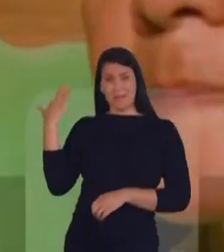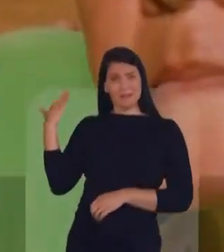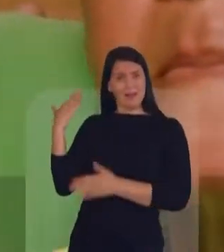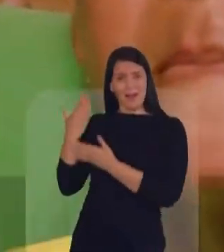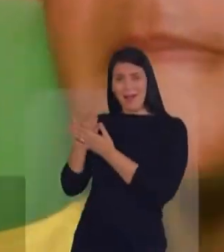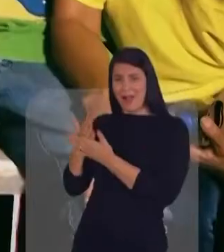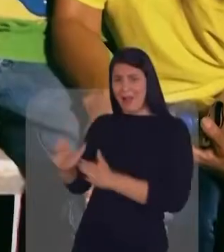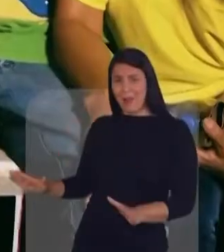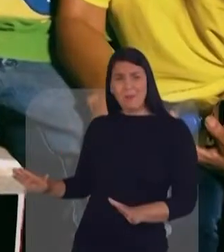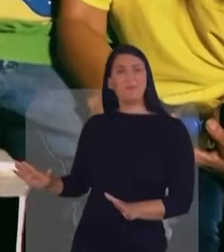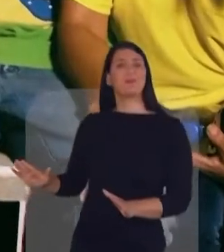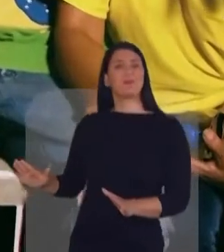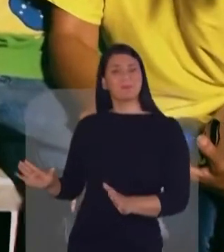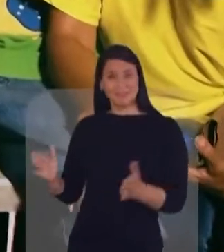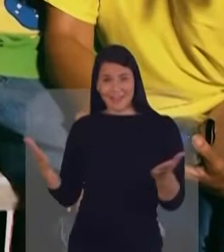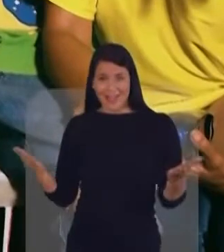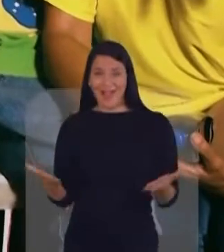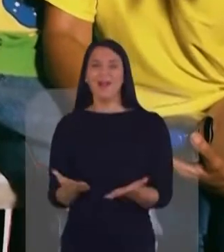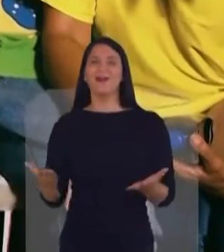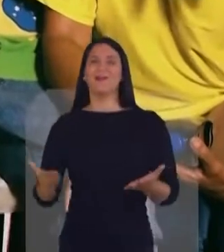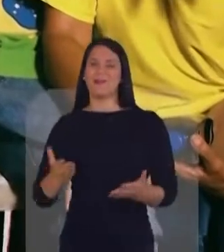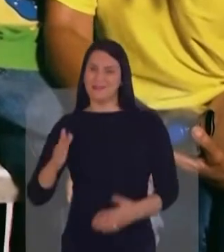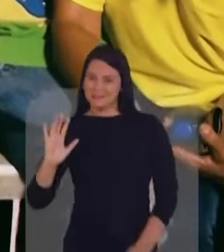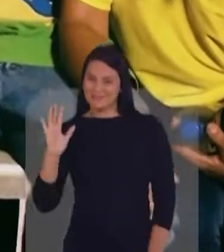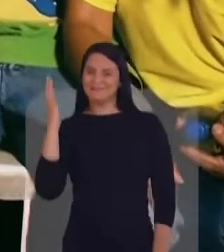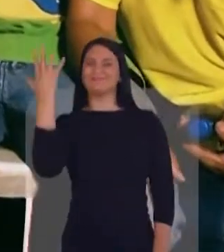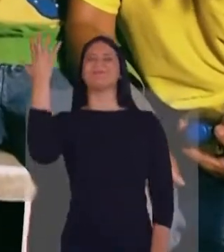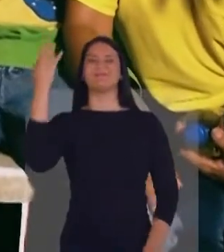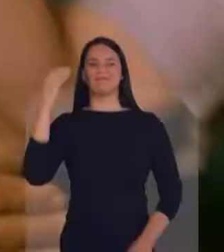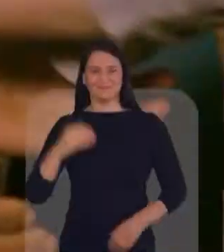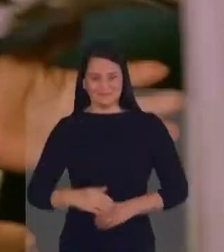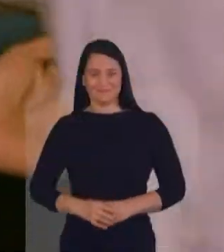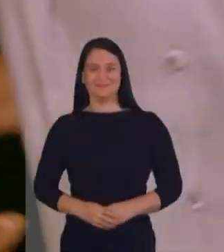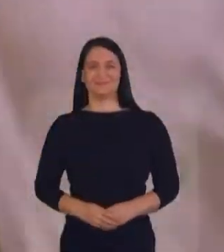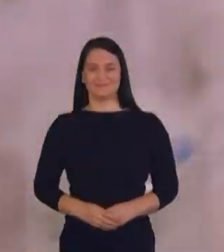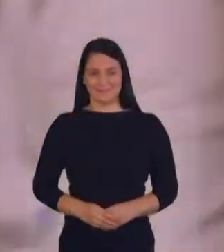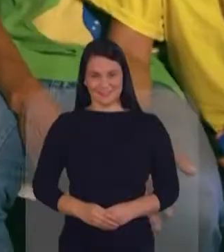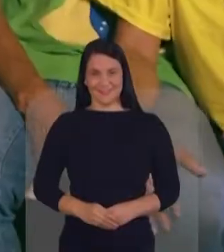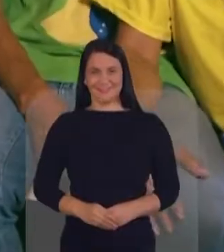passado morreu. Aleluia. O presente